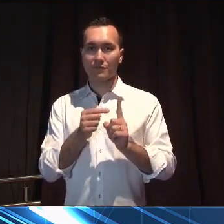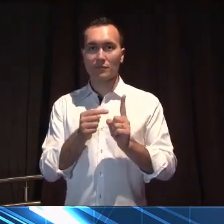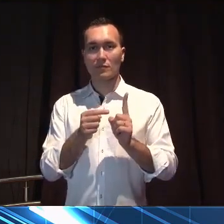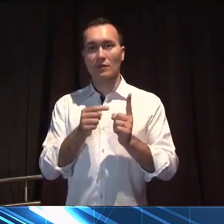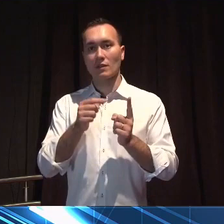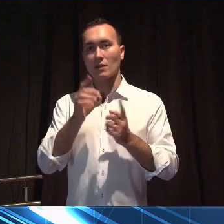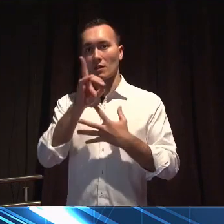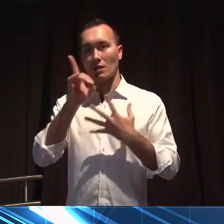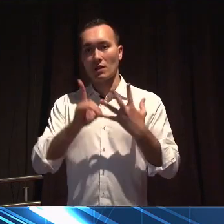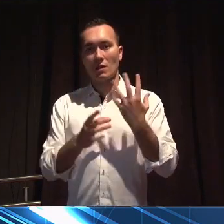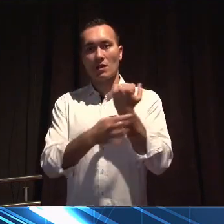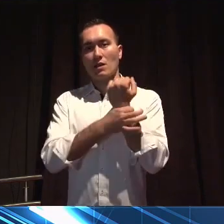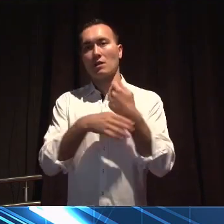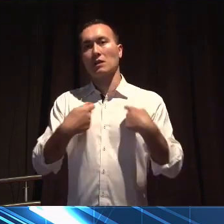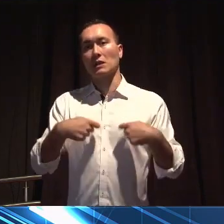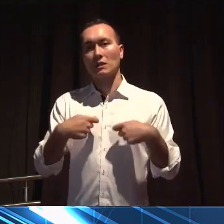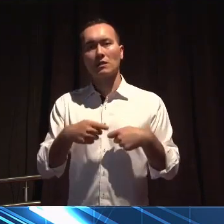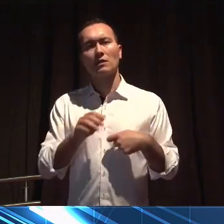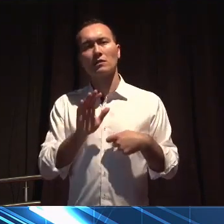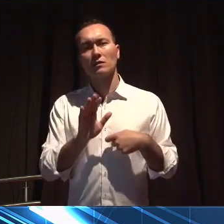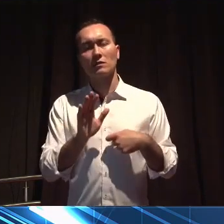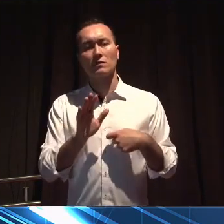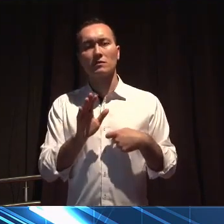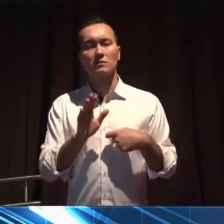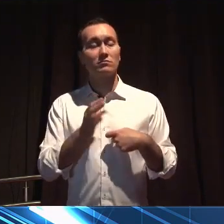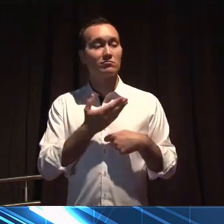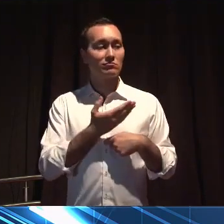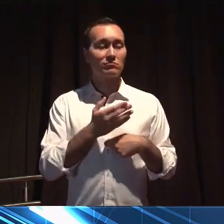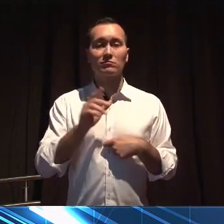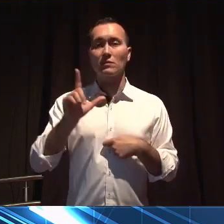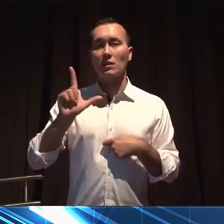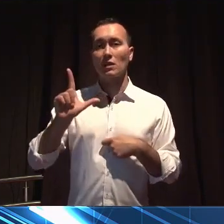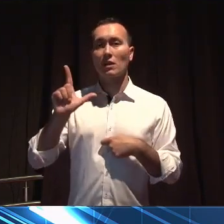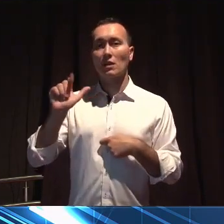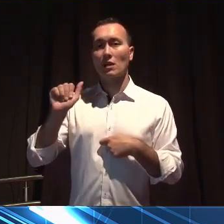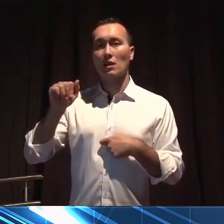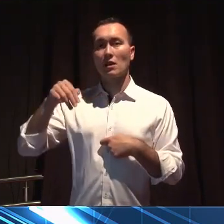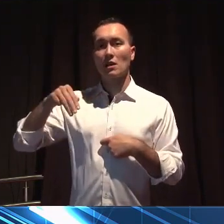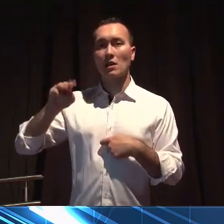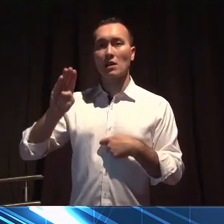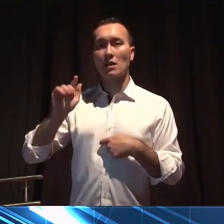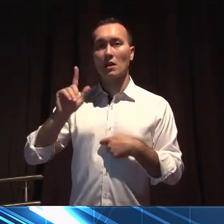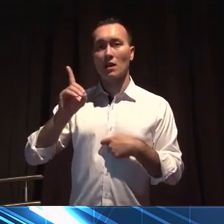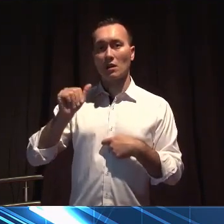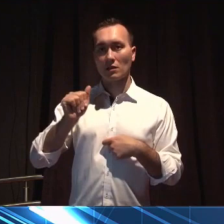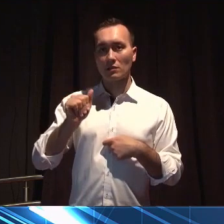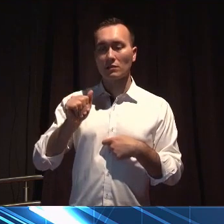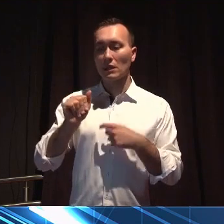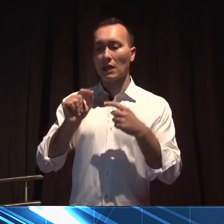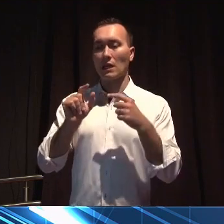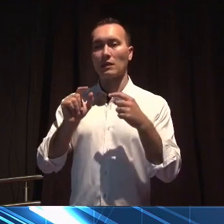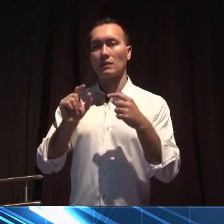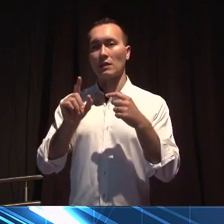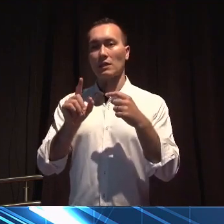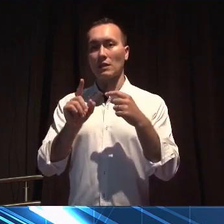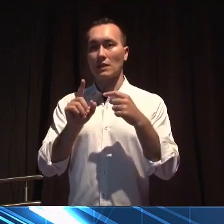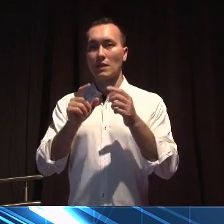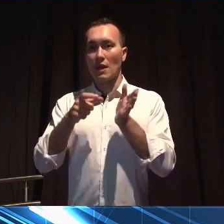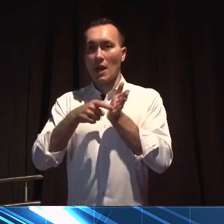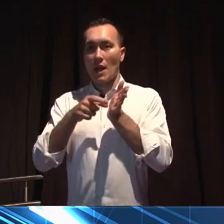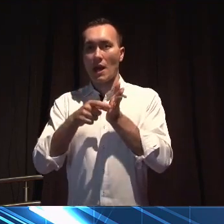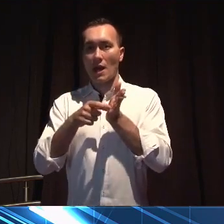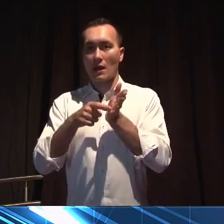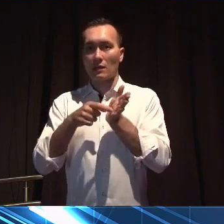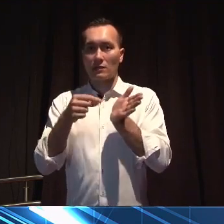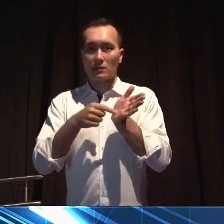Lambda ela roda uma instância de uma app ali, e salva aquela instância em memória por um tempo. Então, se tu deixar estado ali,